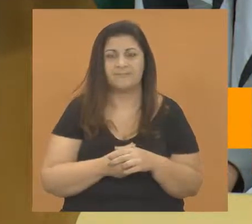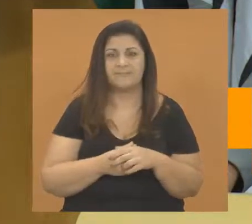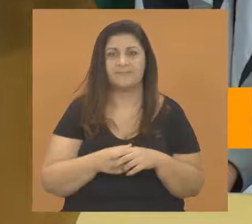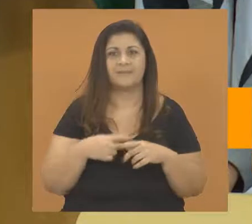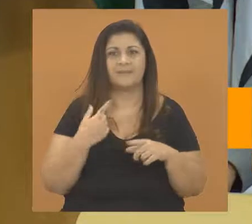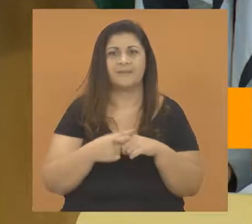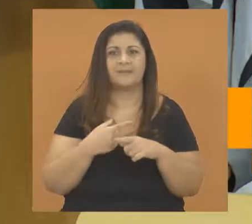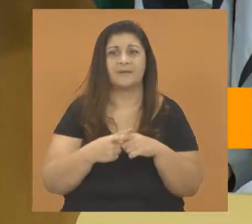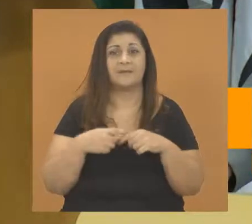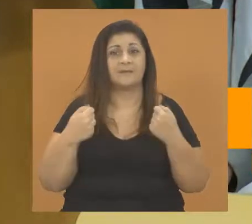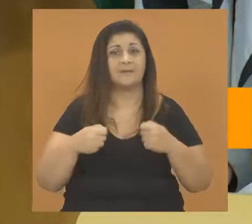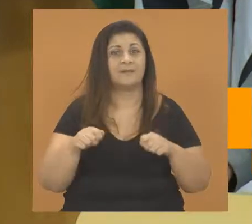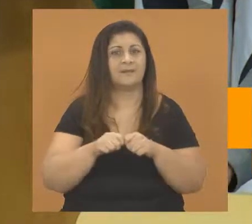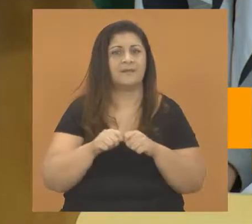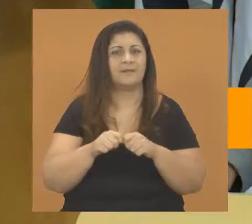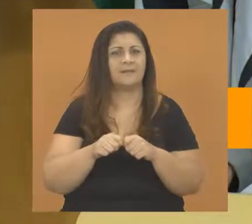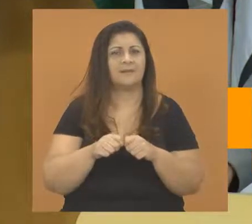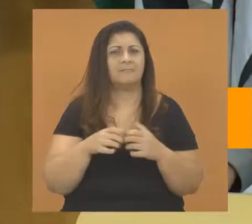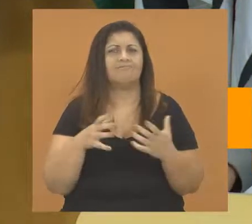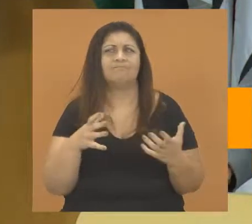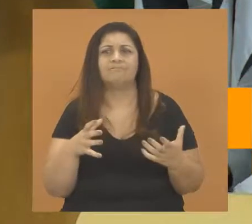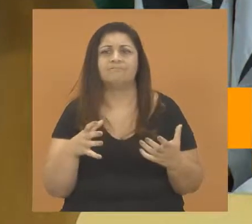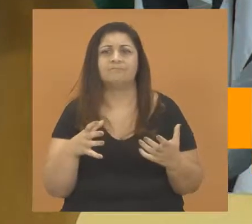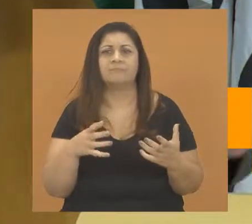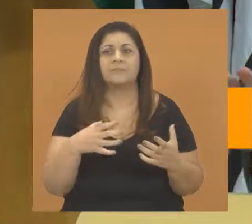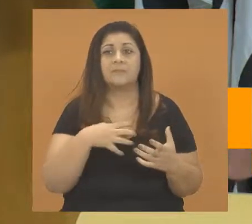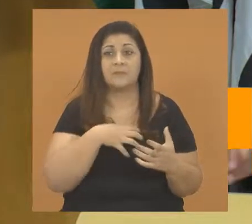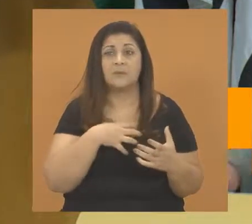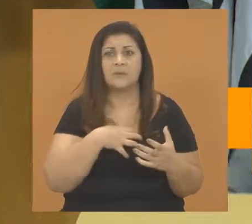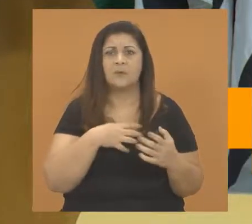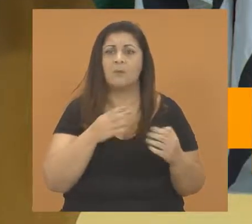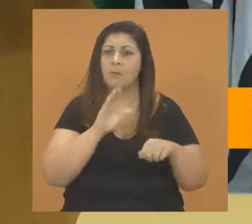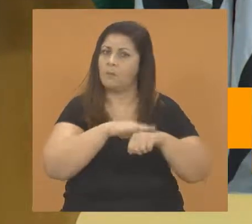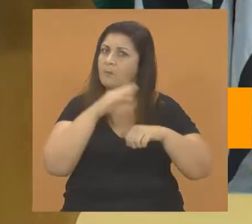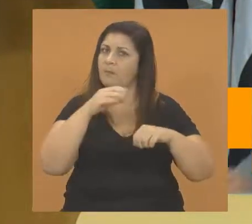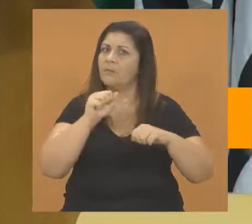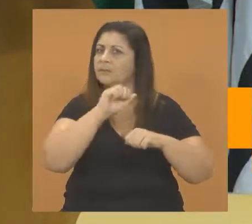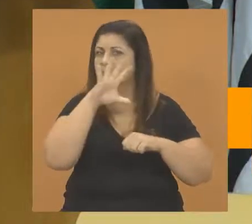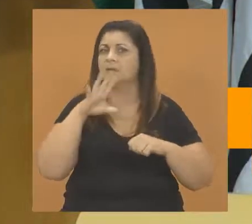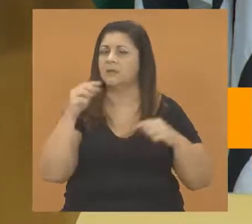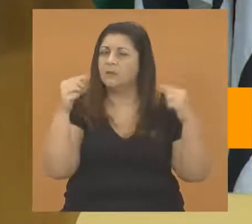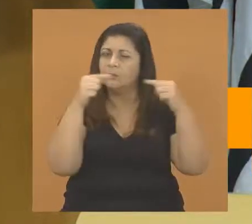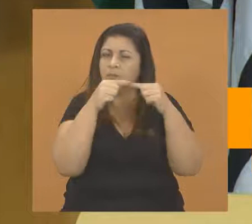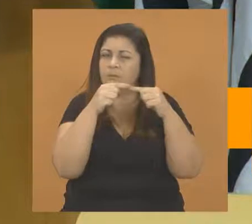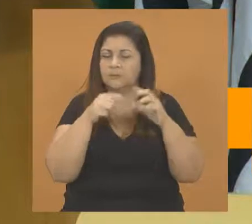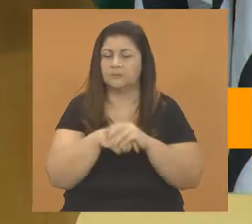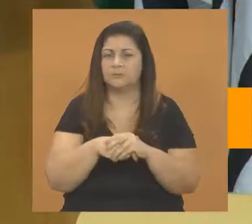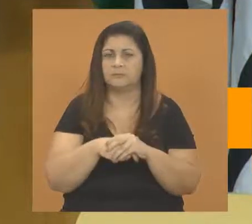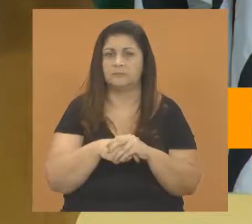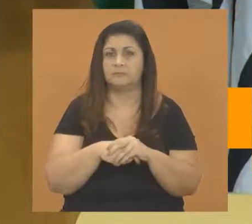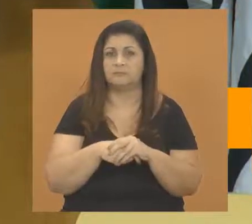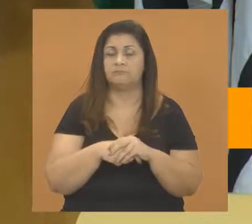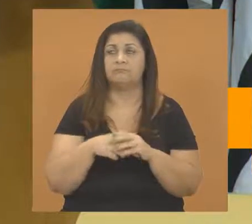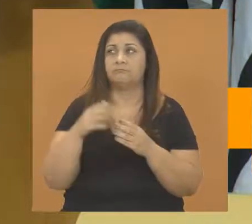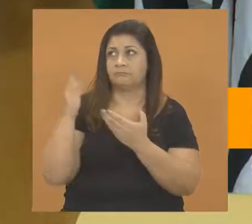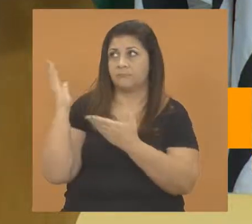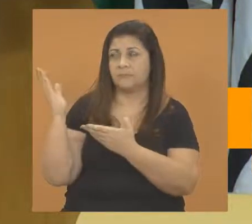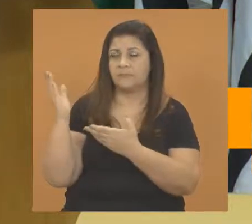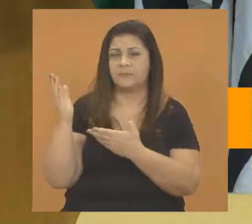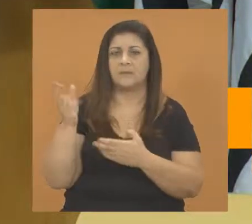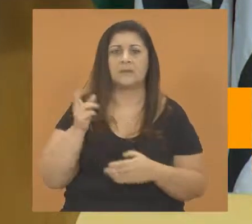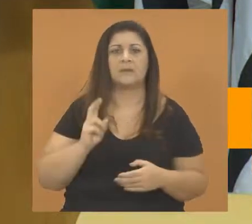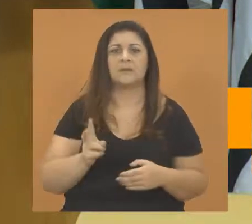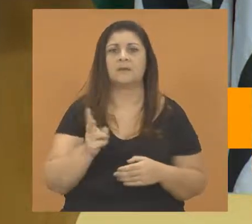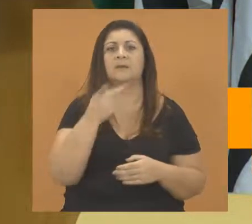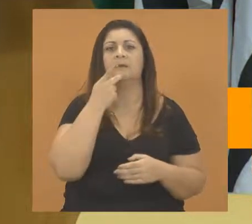tecido feito de uma forma mais objetiva eu cobrei isso aqui todas as vezes que